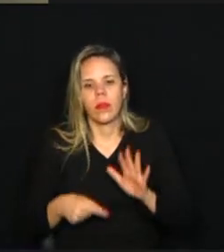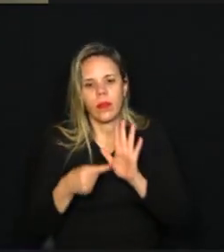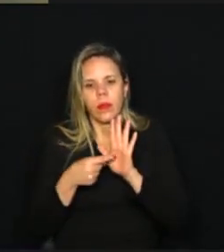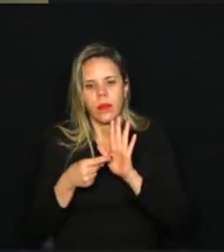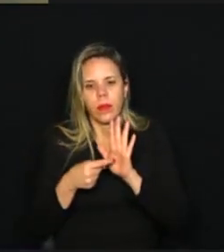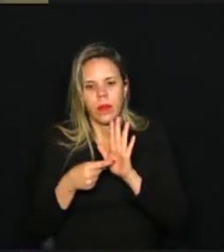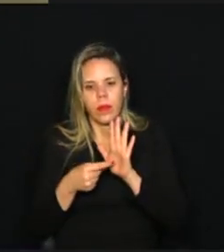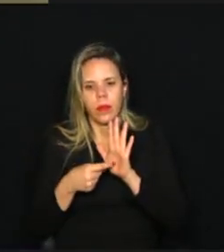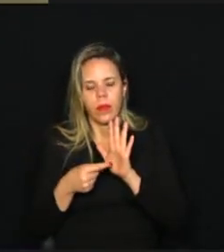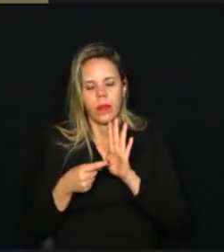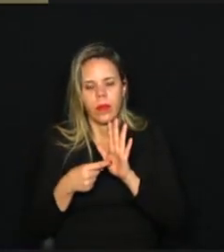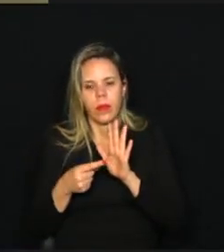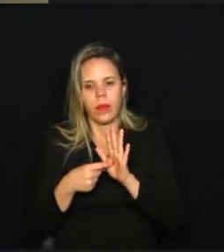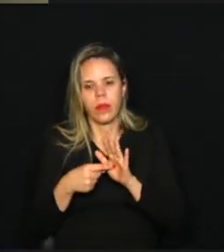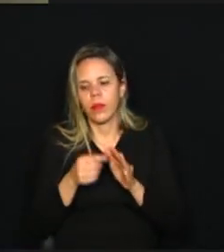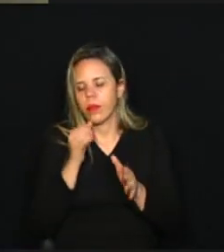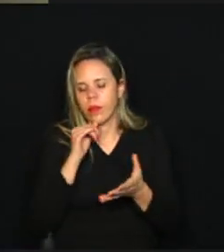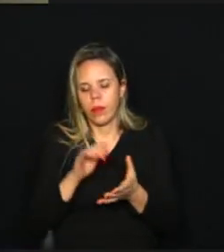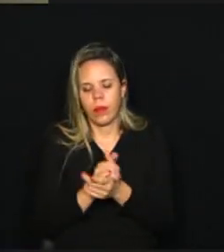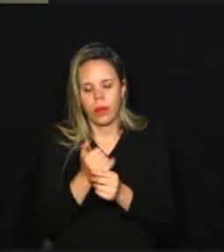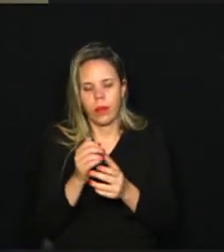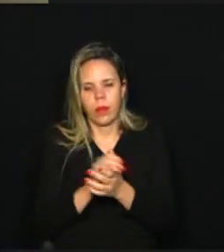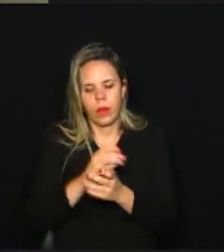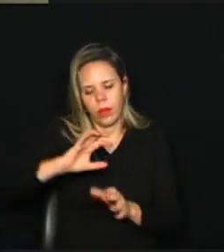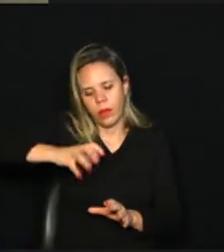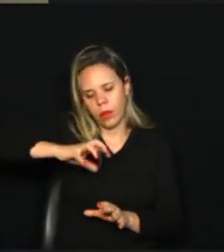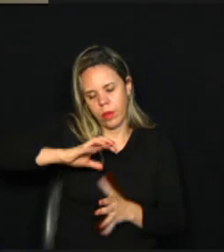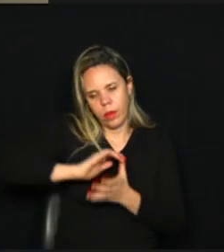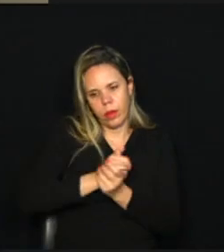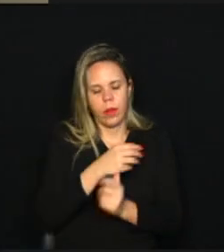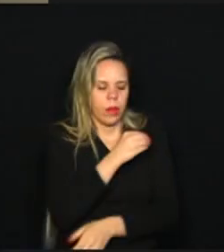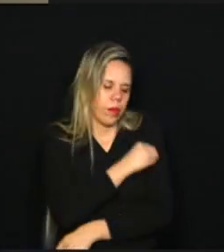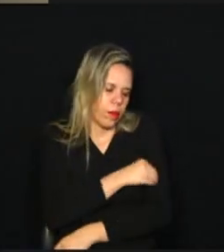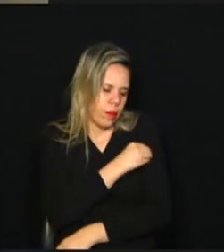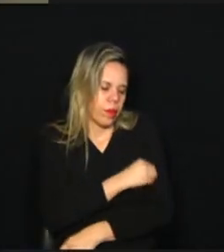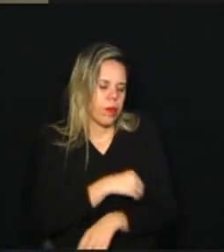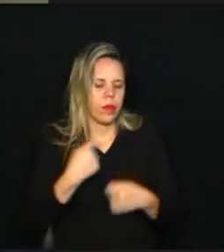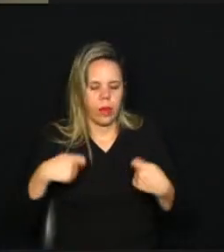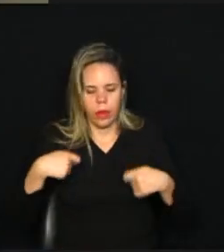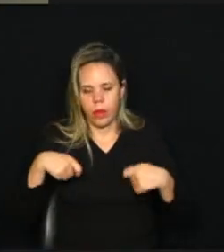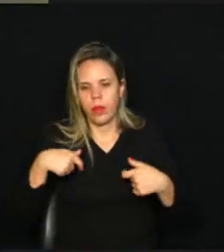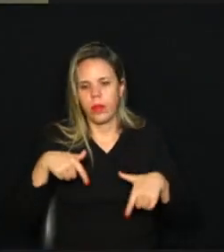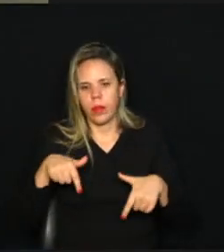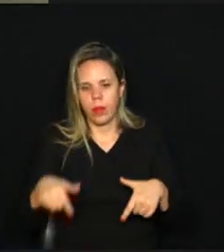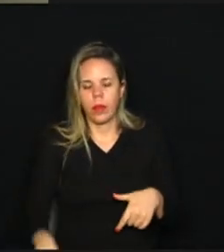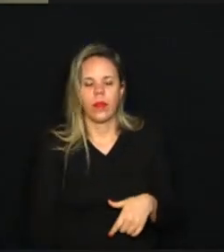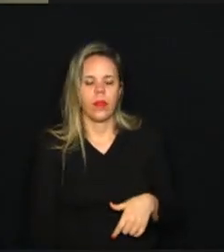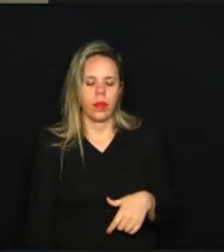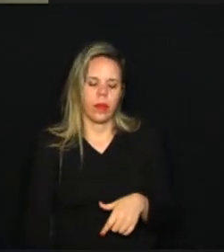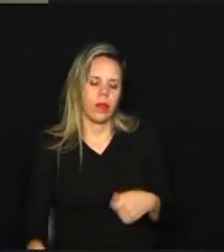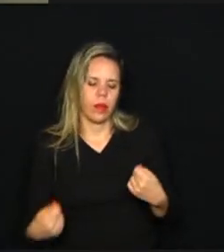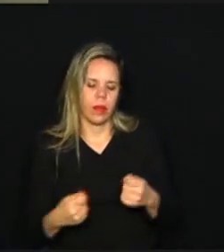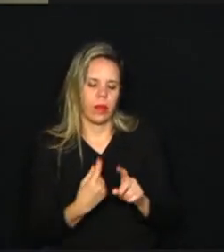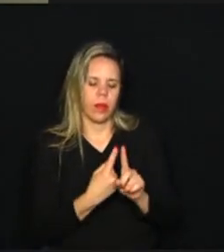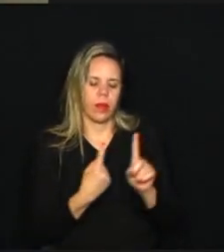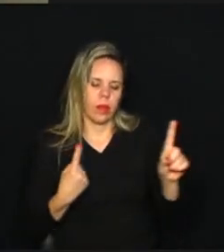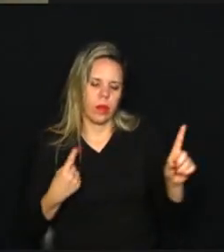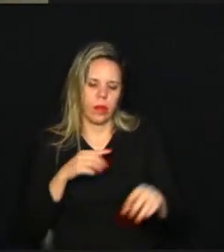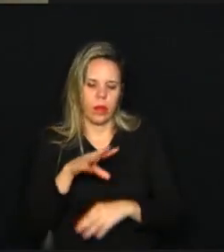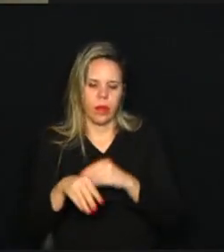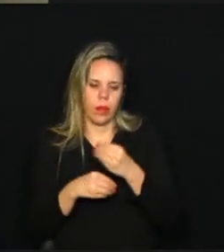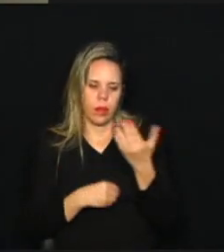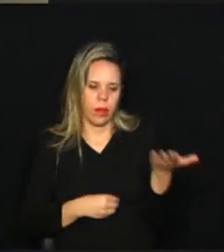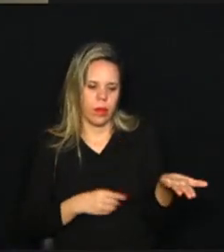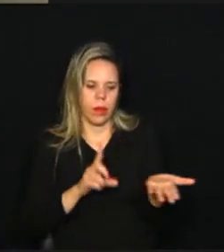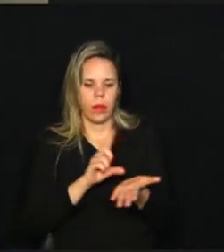além de uma pia no banheiro, né? A gente sabe que precisa também de álcool gel no seu posto de trabalho, precisa de distanciamento, que também está incluso aqui no